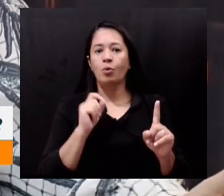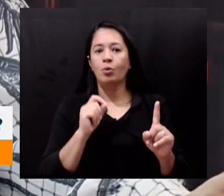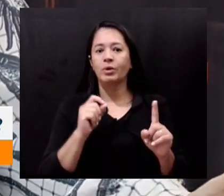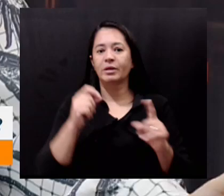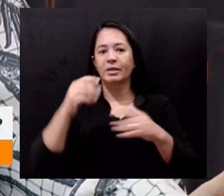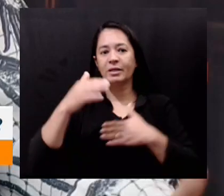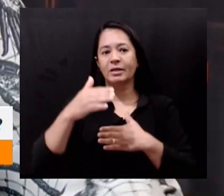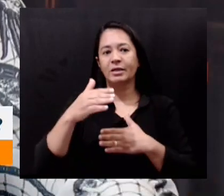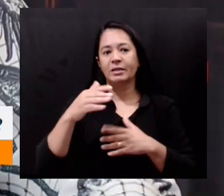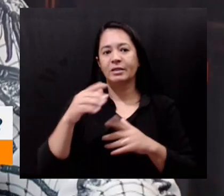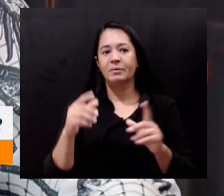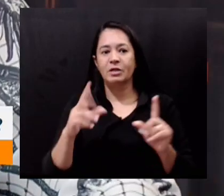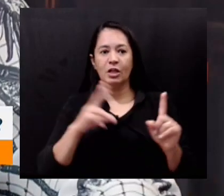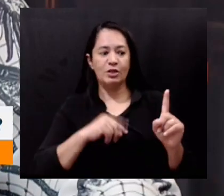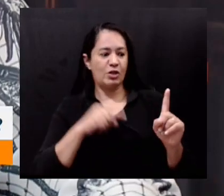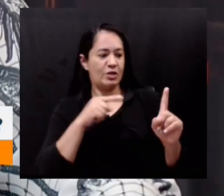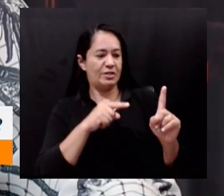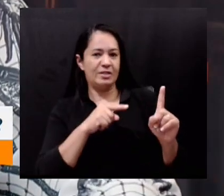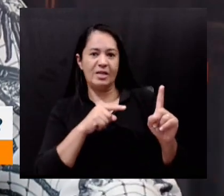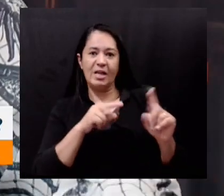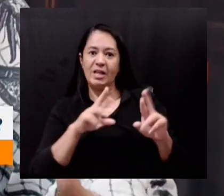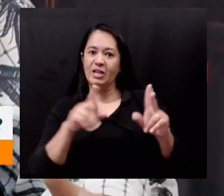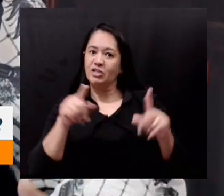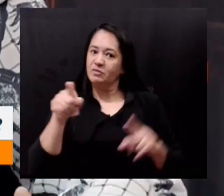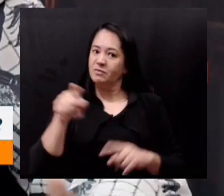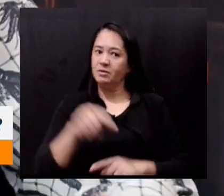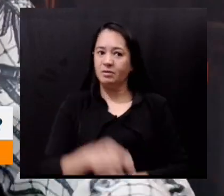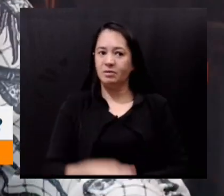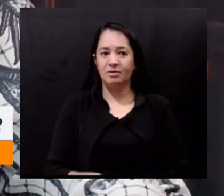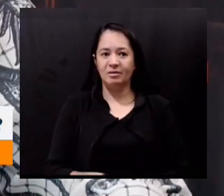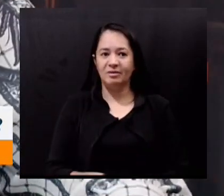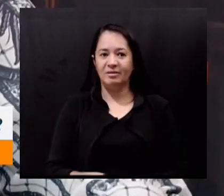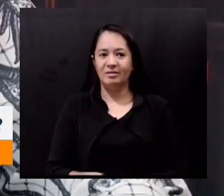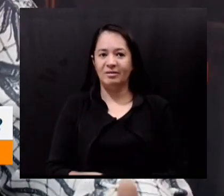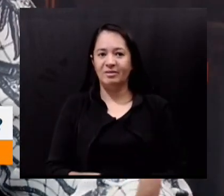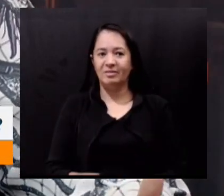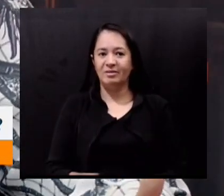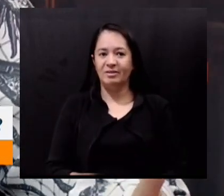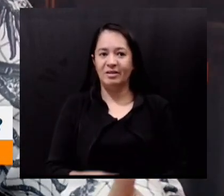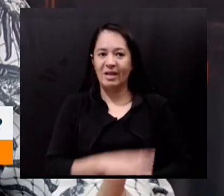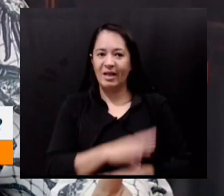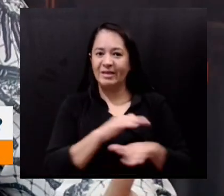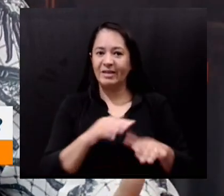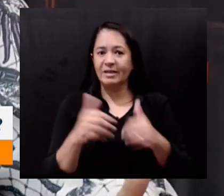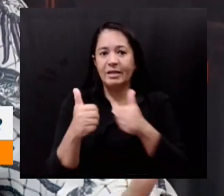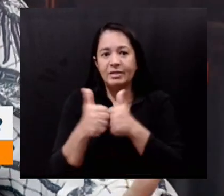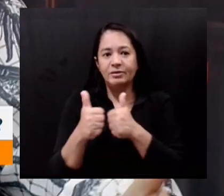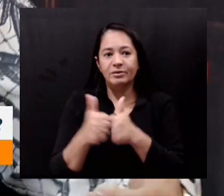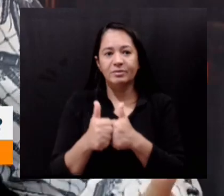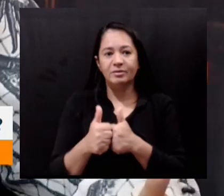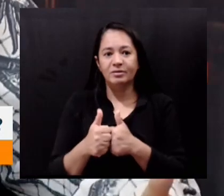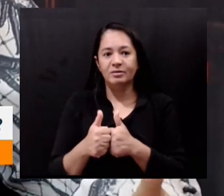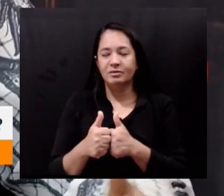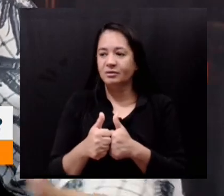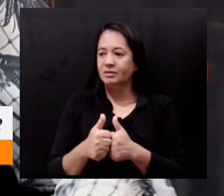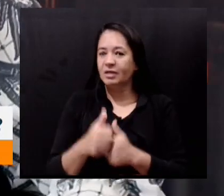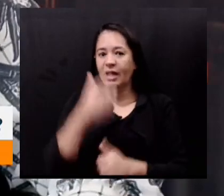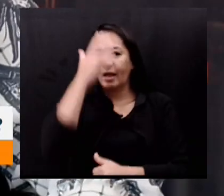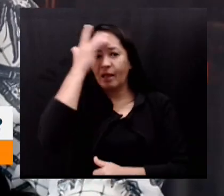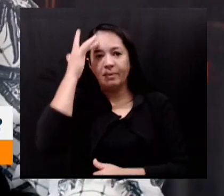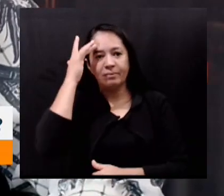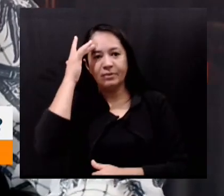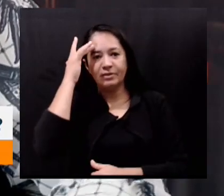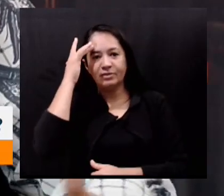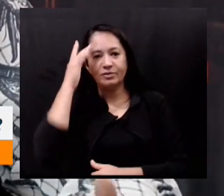ela é diferente de você", Poxa vida. né, isso, e a criança do lado ali, às vezes a pessoa não se colocou no meu lugar, no